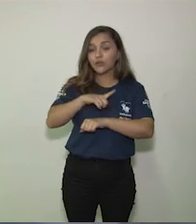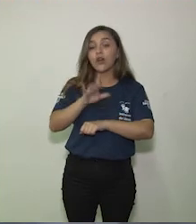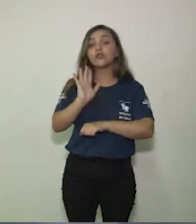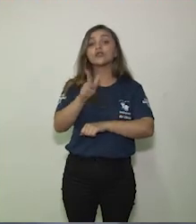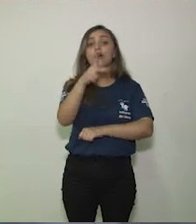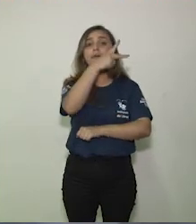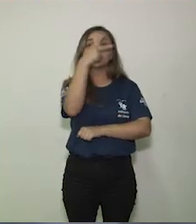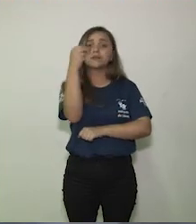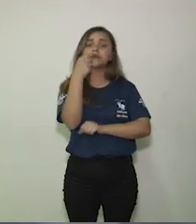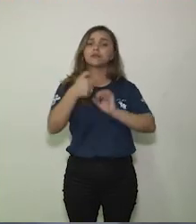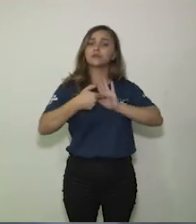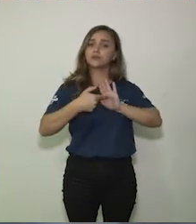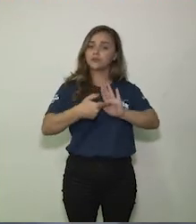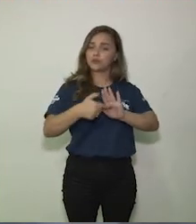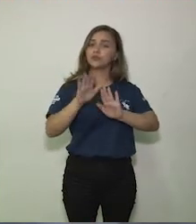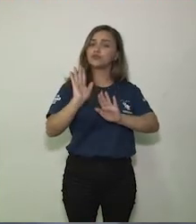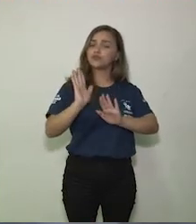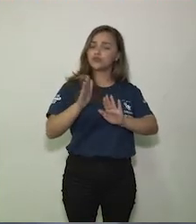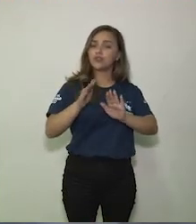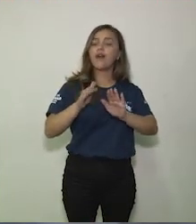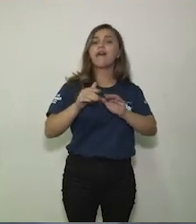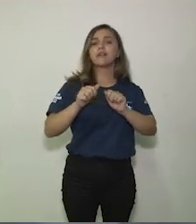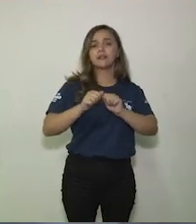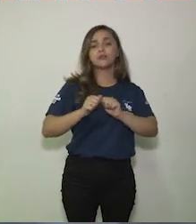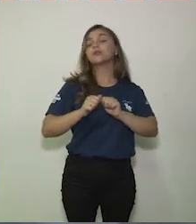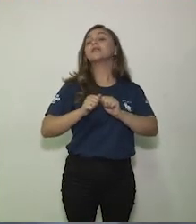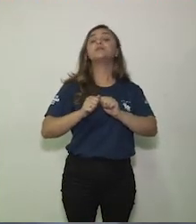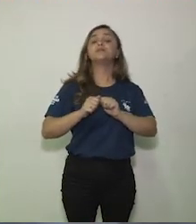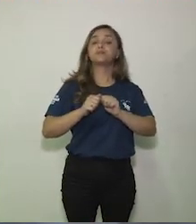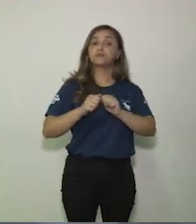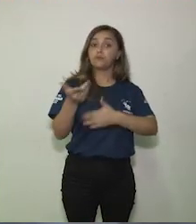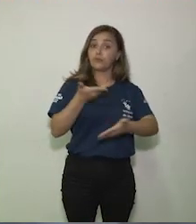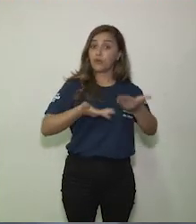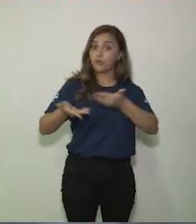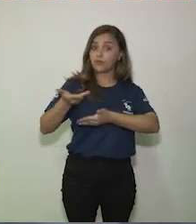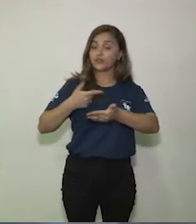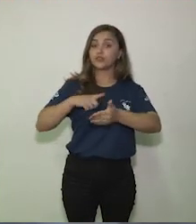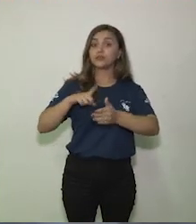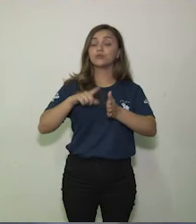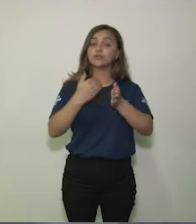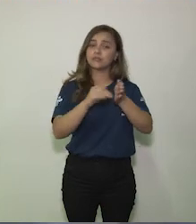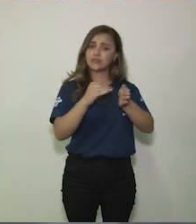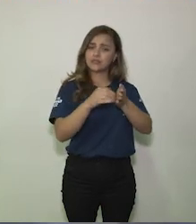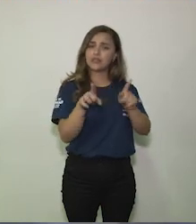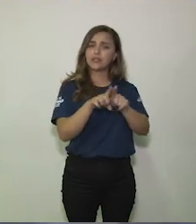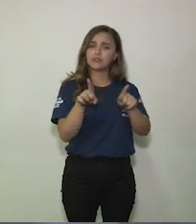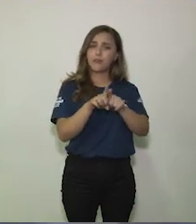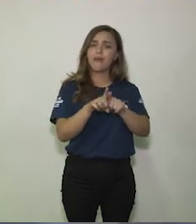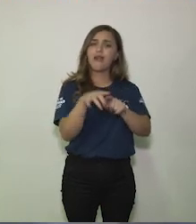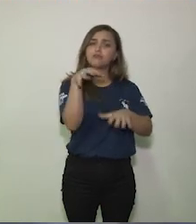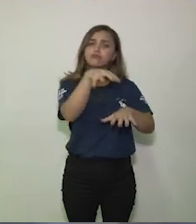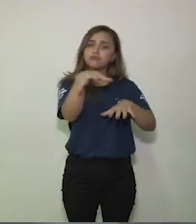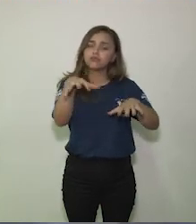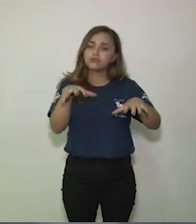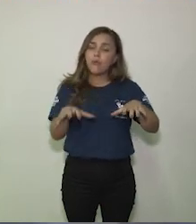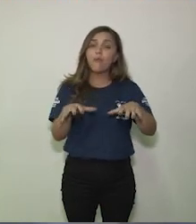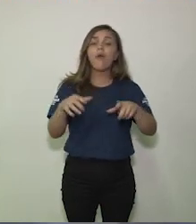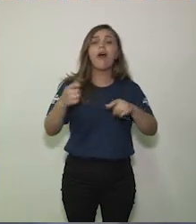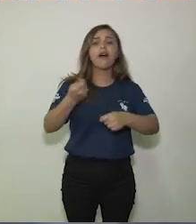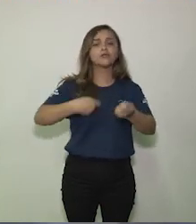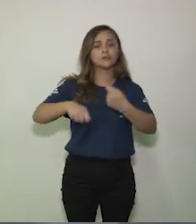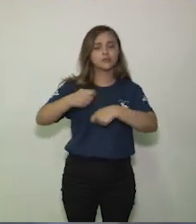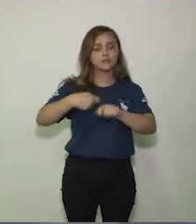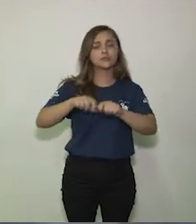e nós já ampliamos na Secretaria, mais 4 distritos administrativos, porque essa questão da imunidade de rebanho é muito